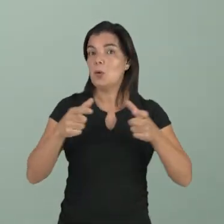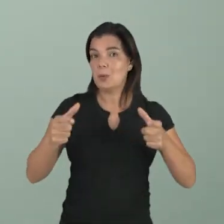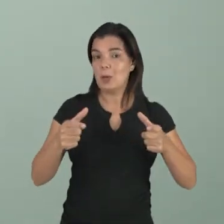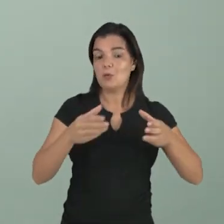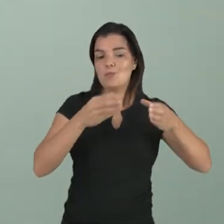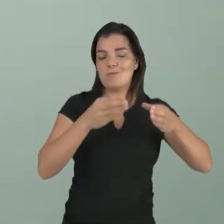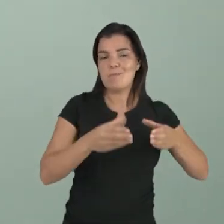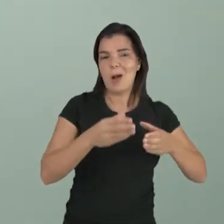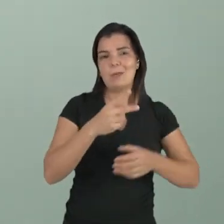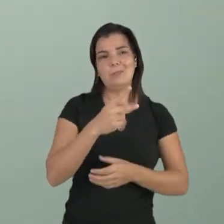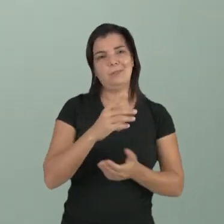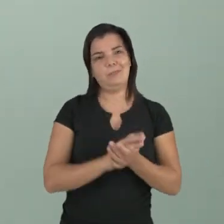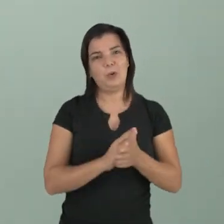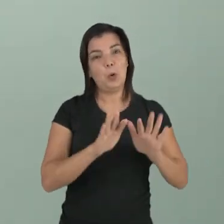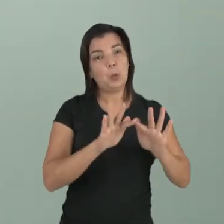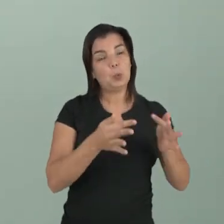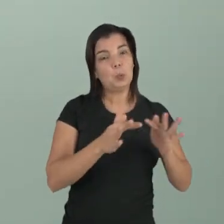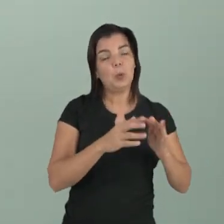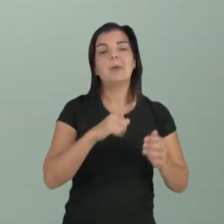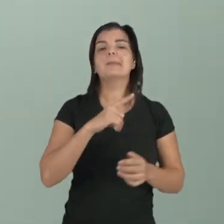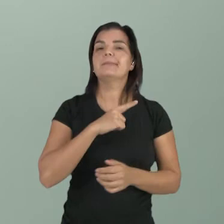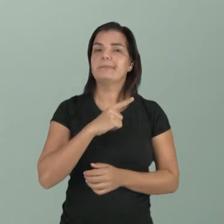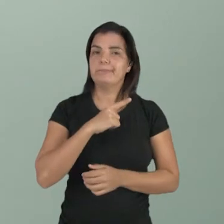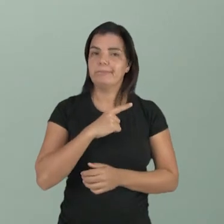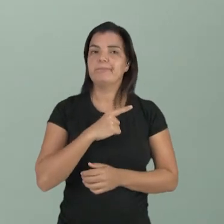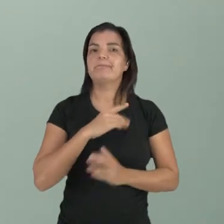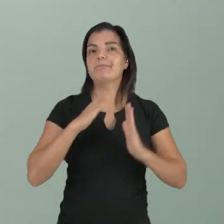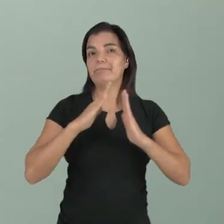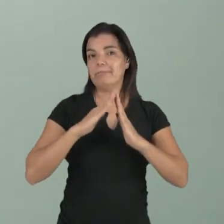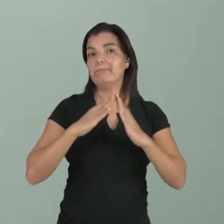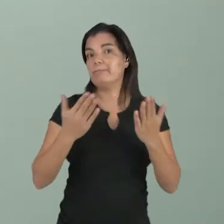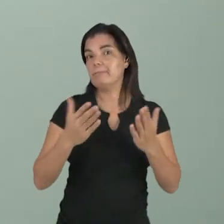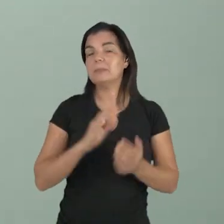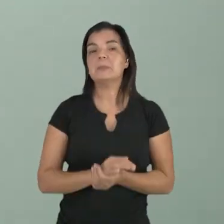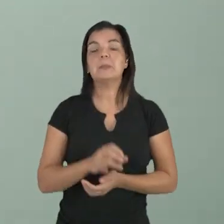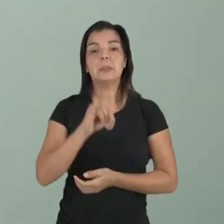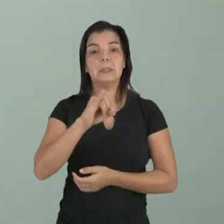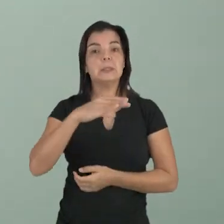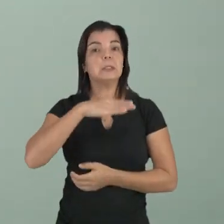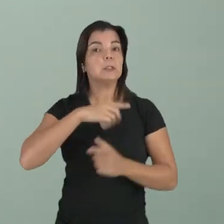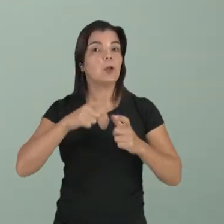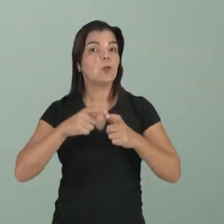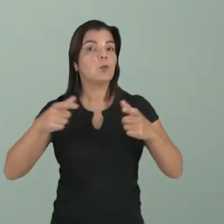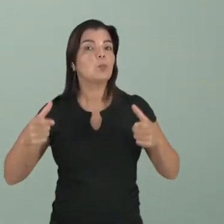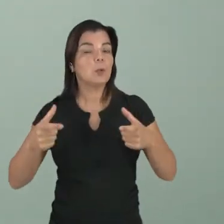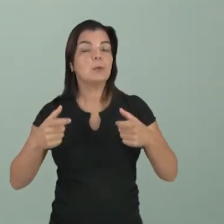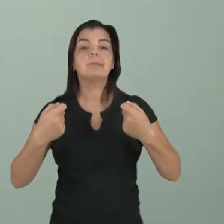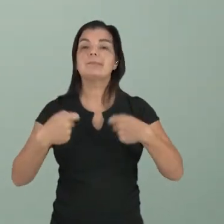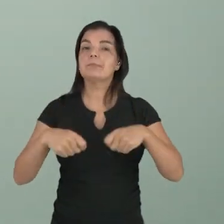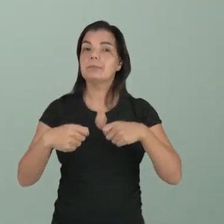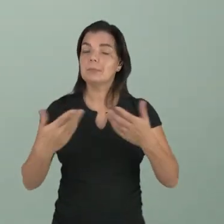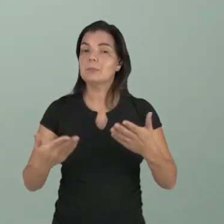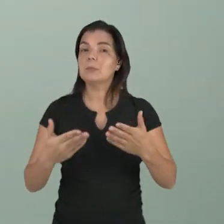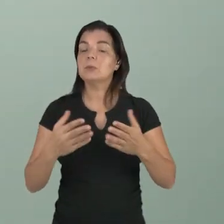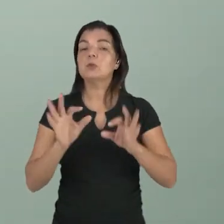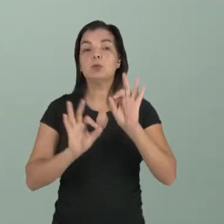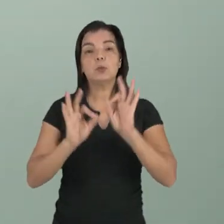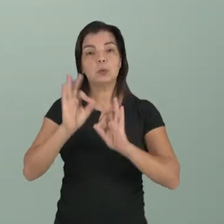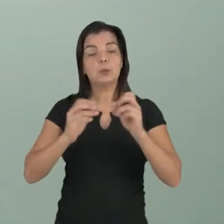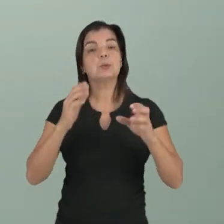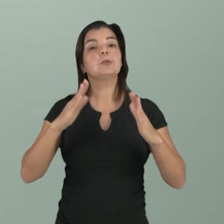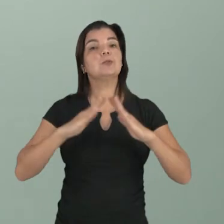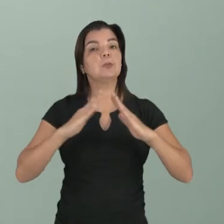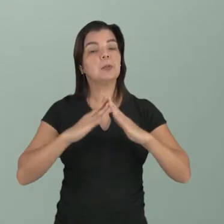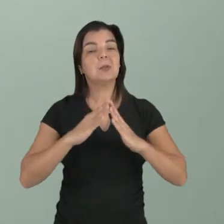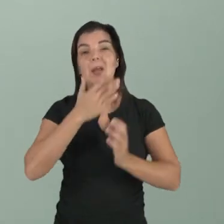bairros periféricos, mas mesmo assim há essa questão imobiliária, né? Se a cidade aumenta, é necessário construções, moradia.